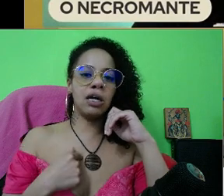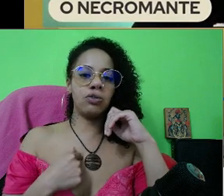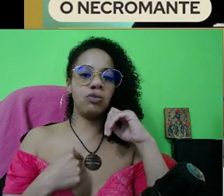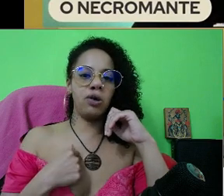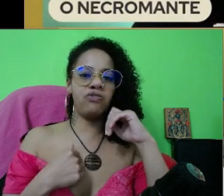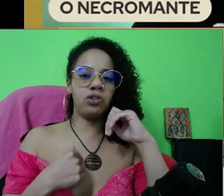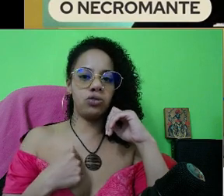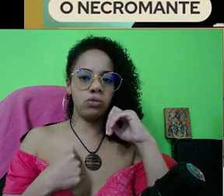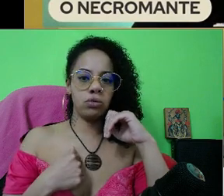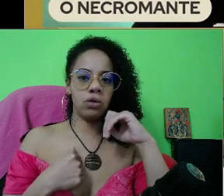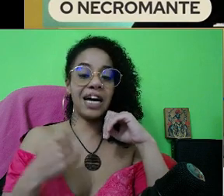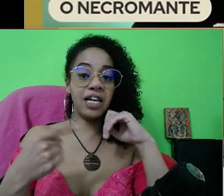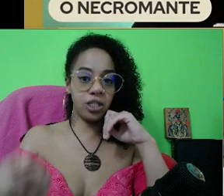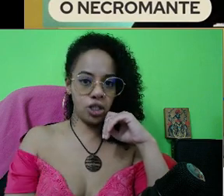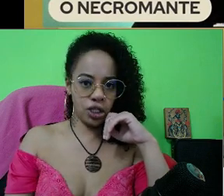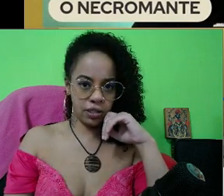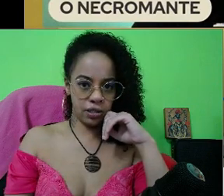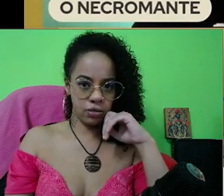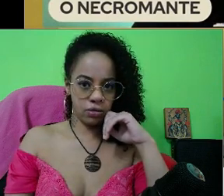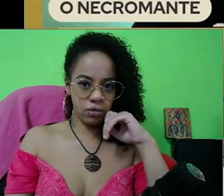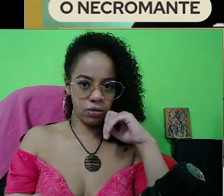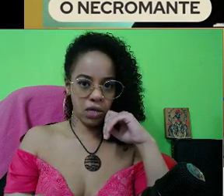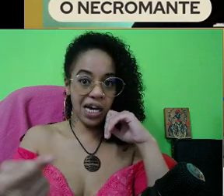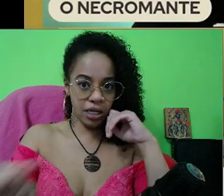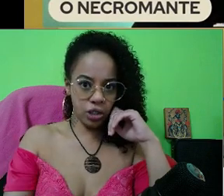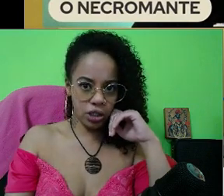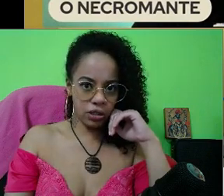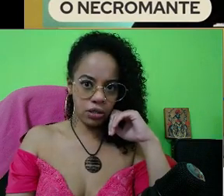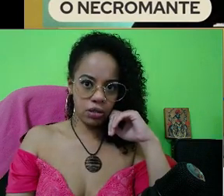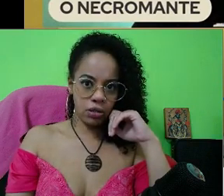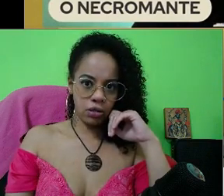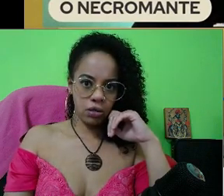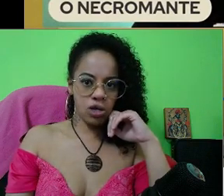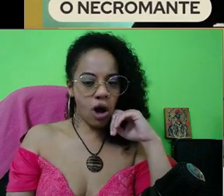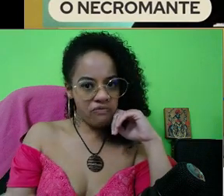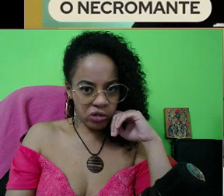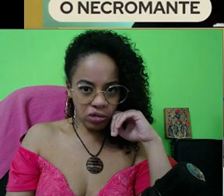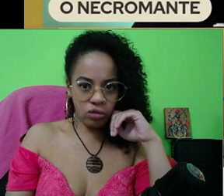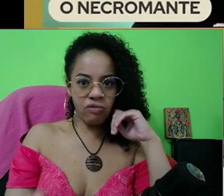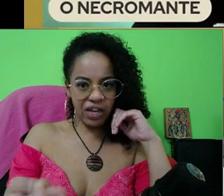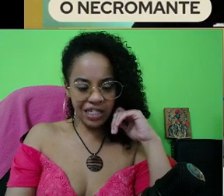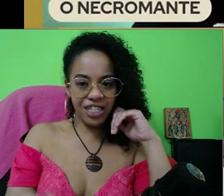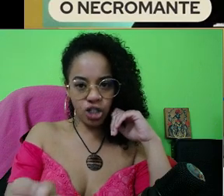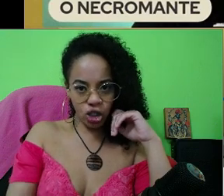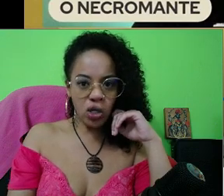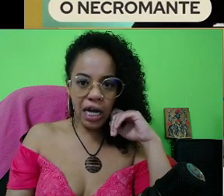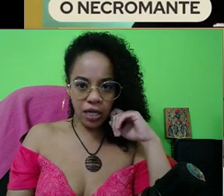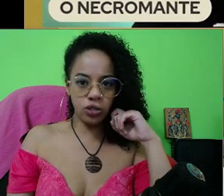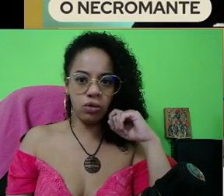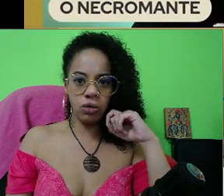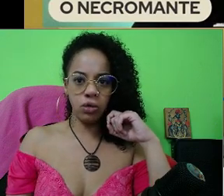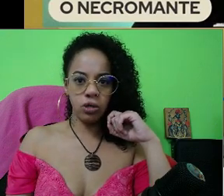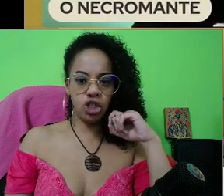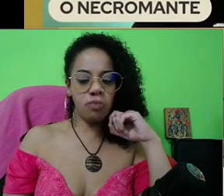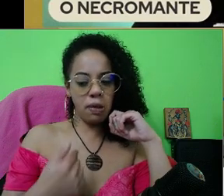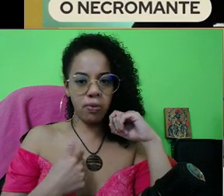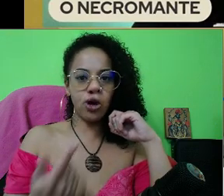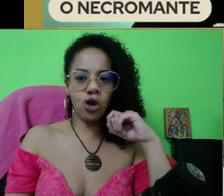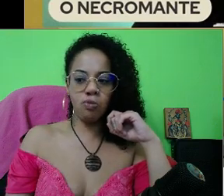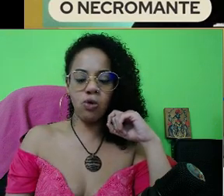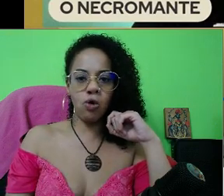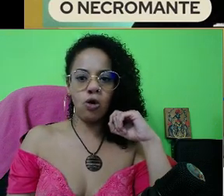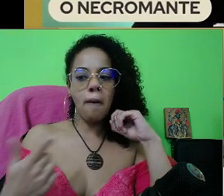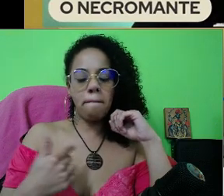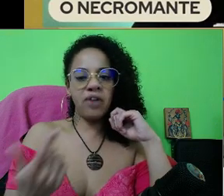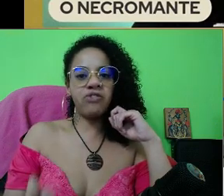antes do meu vídeo antes antes e óbvio que tu não vai ser desonesto de